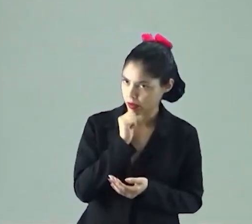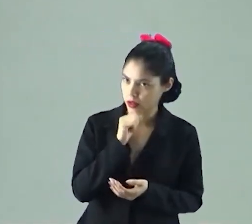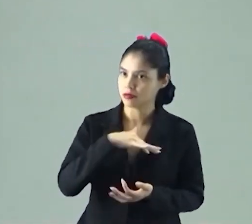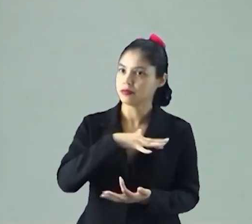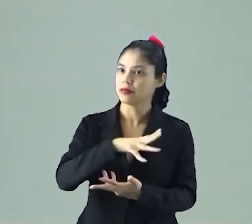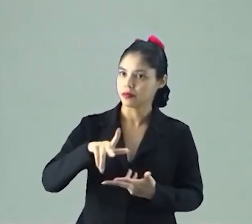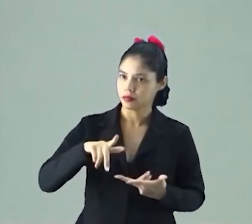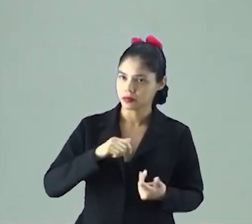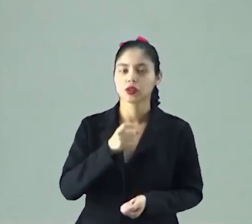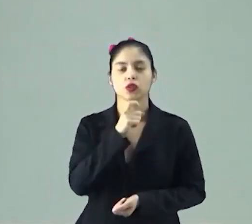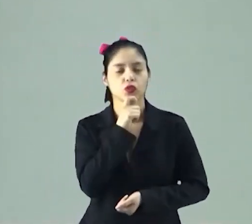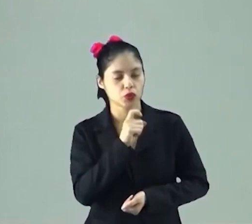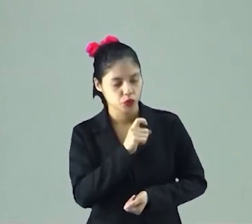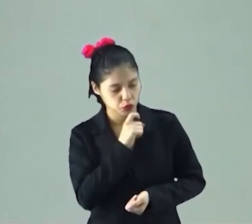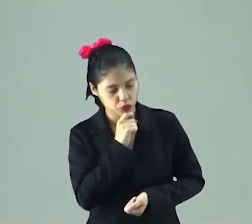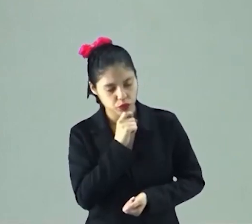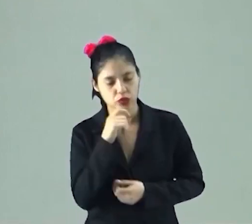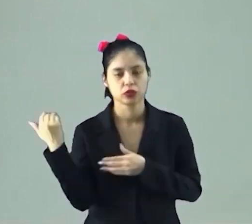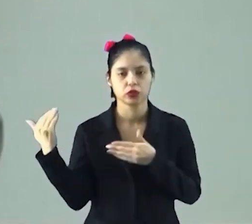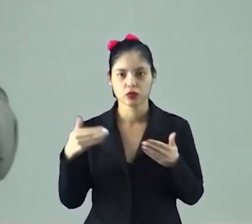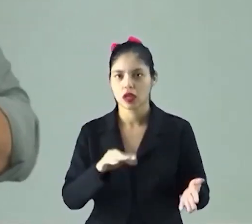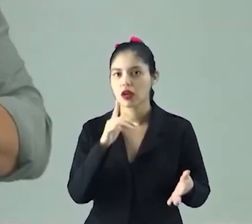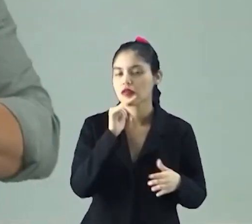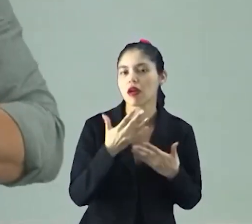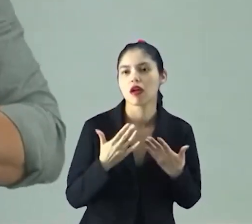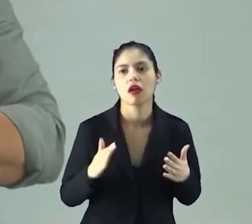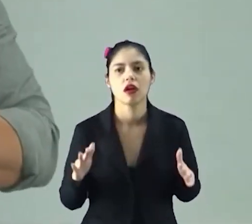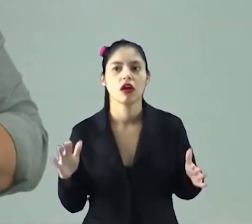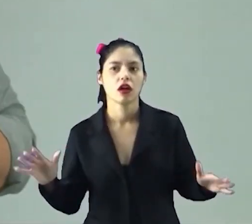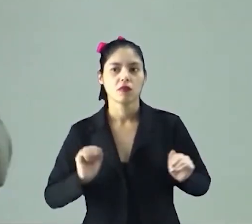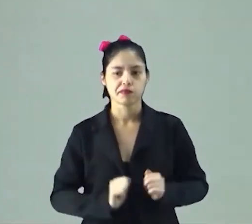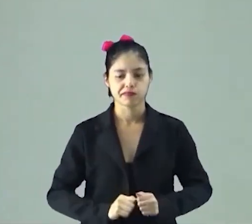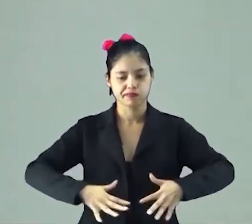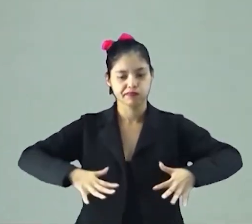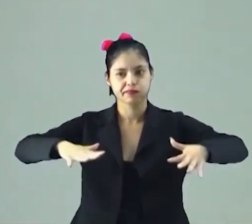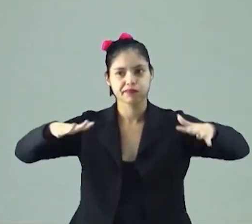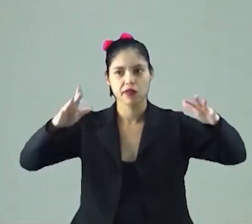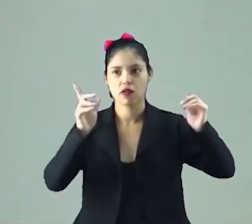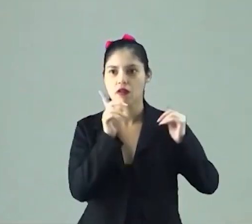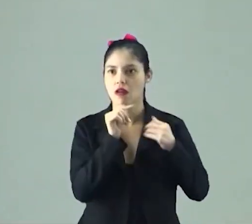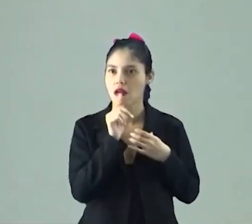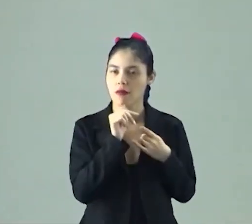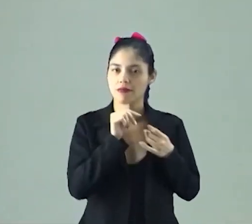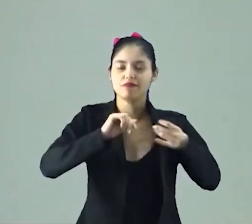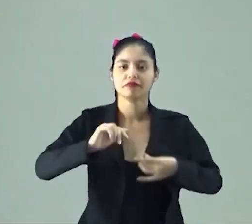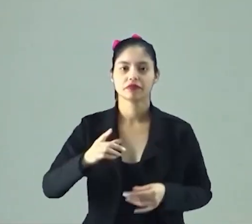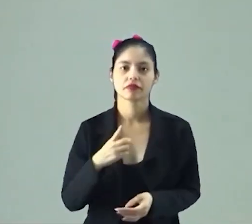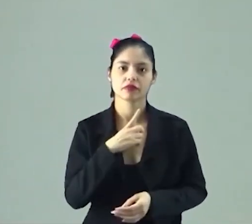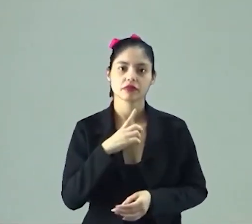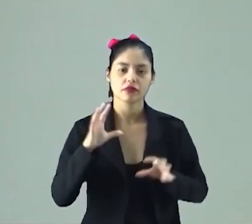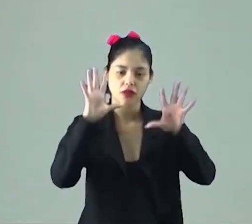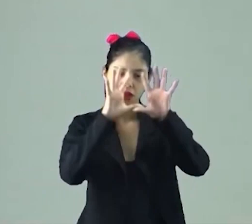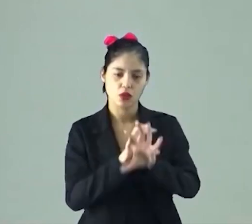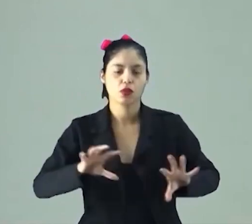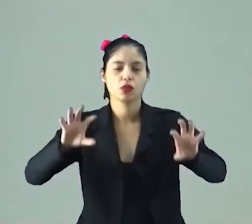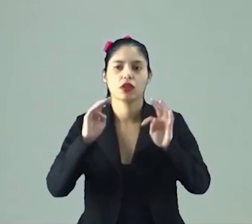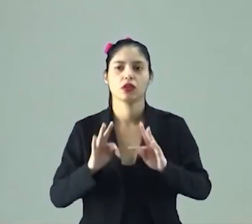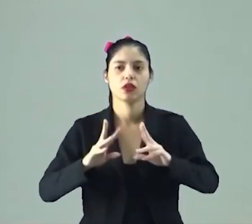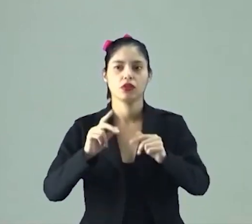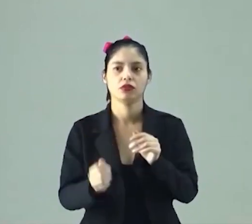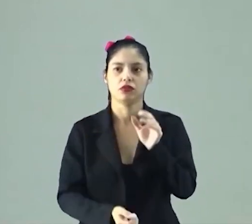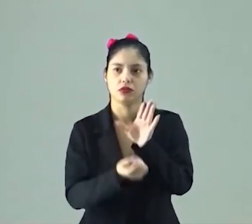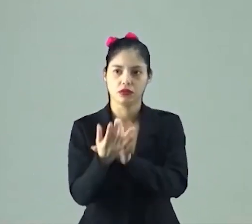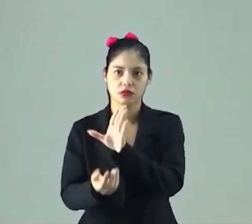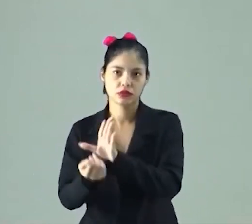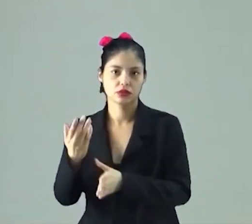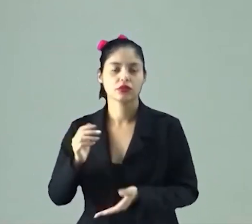Terra, do seu resfriamento, da chegada da água, né, do aumento da quantidade da água, da incorporação dos gases, então tudo isso foi